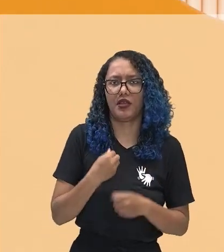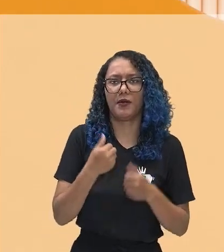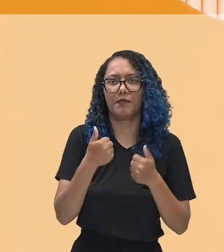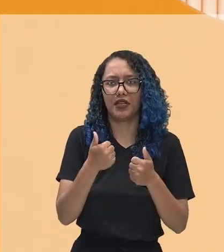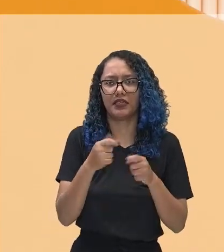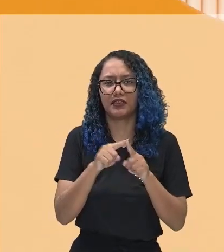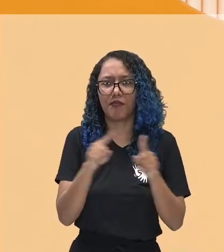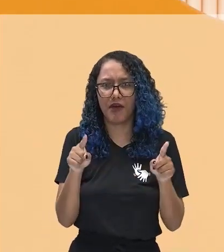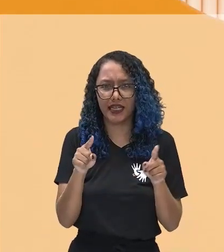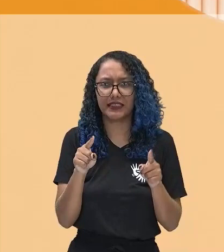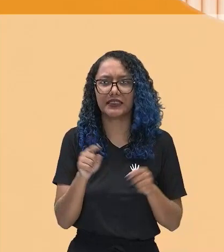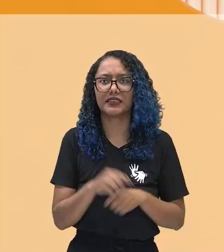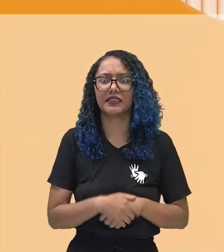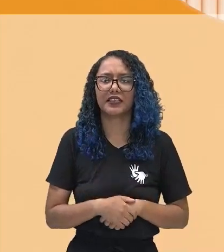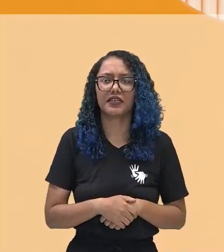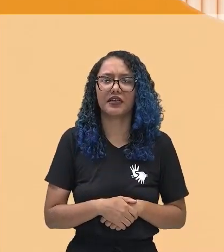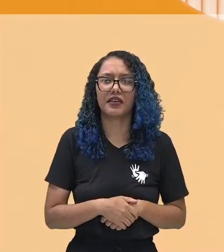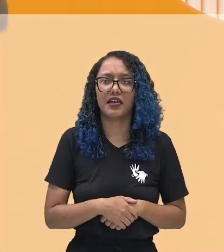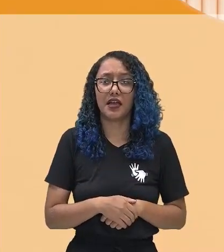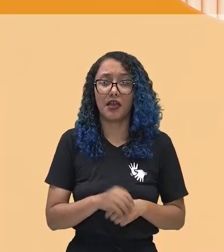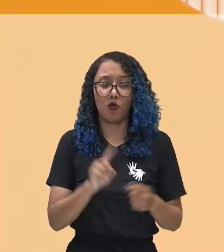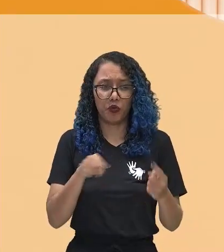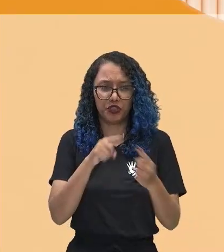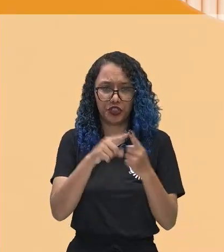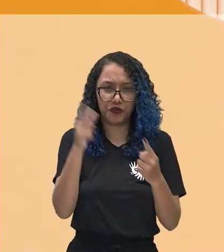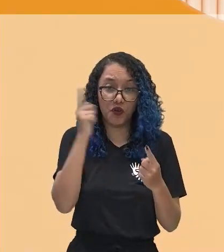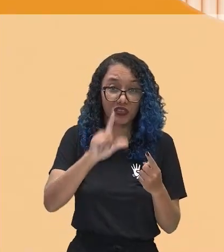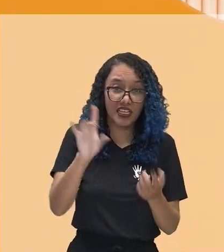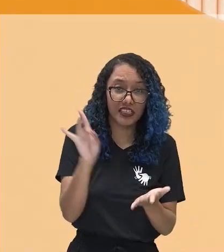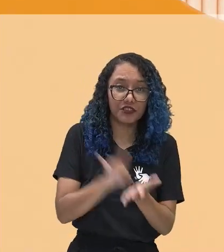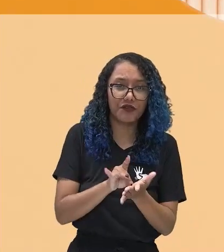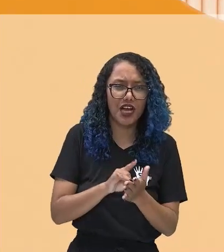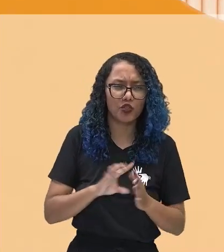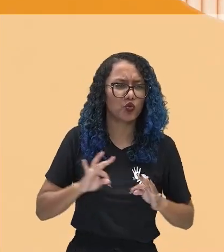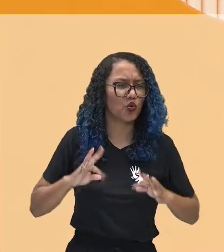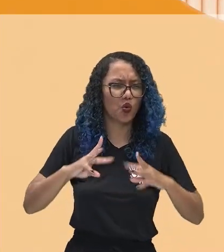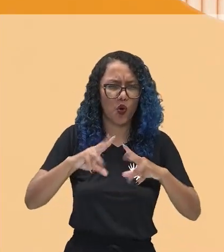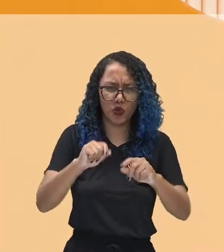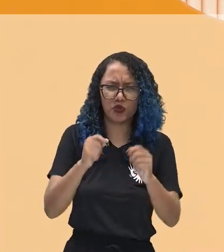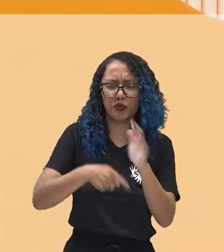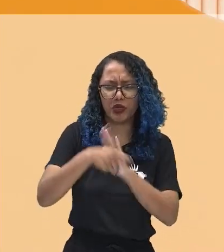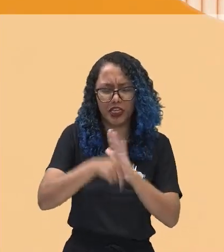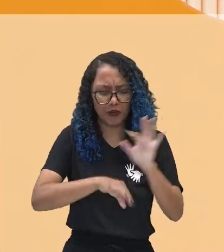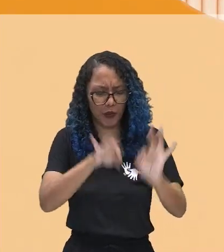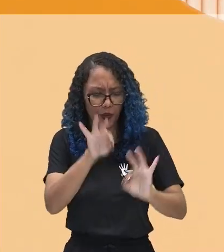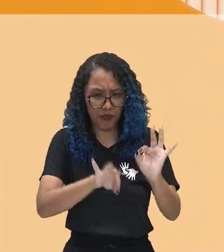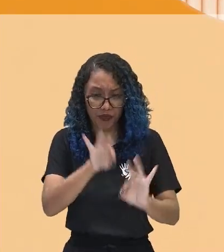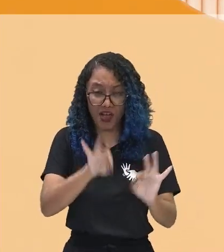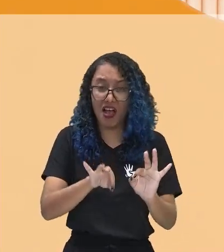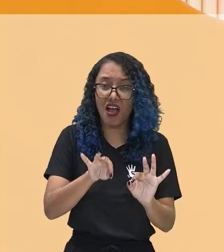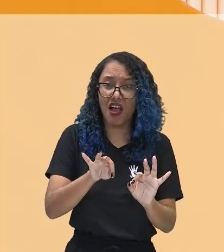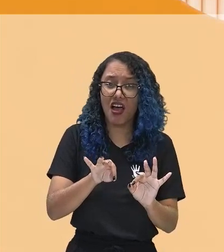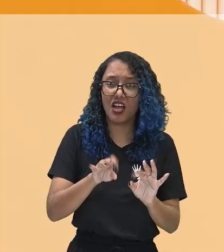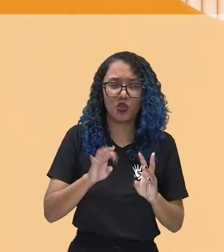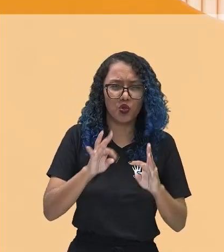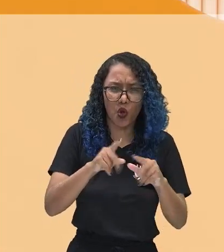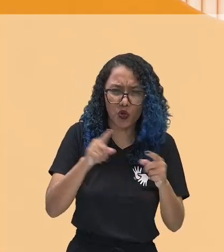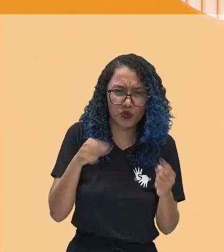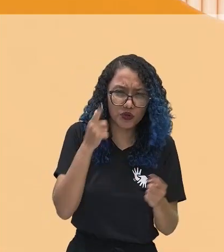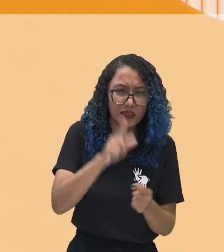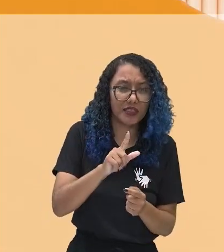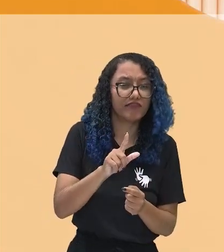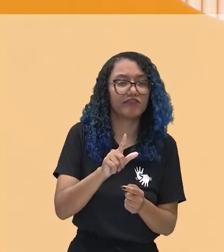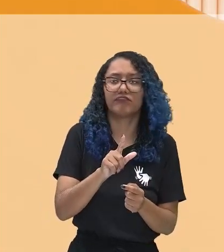vai alcançar tudo aquilo que você pensou, planejou, quis para a sua vida. Estão me entendendo isso daí?